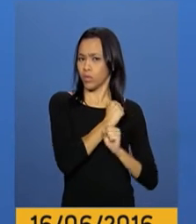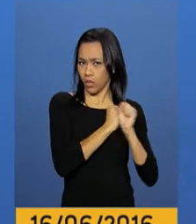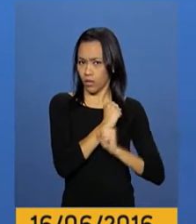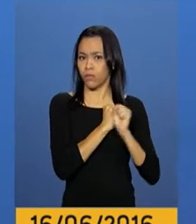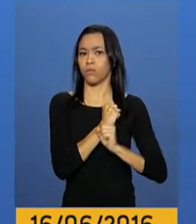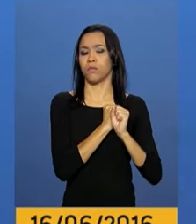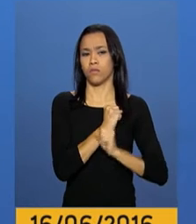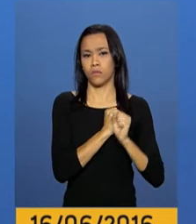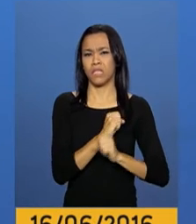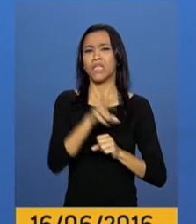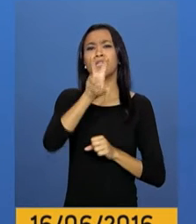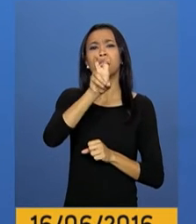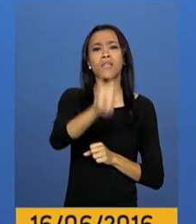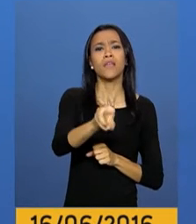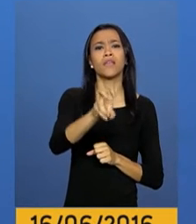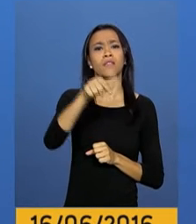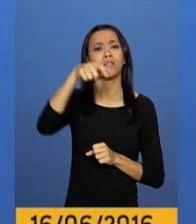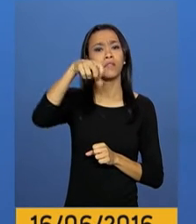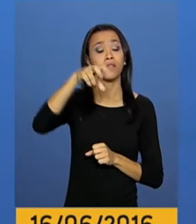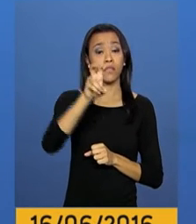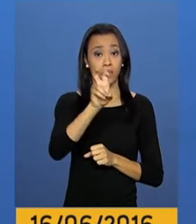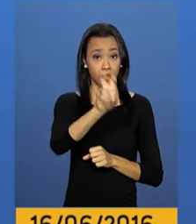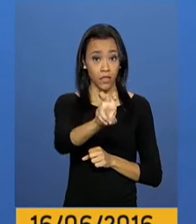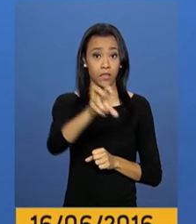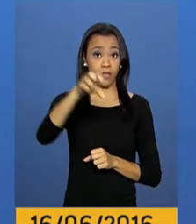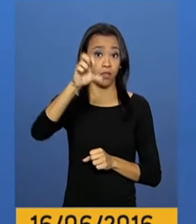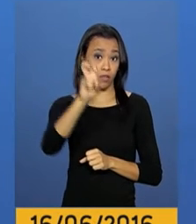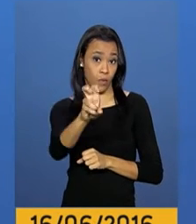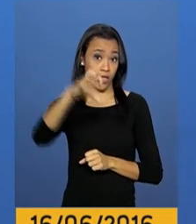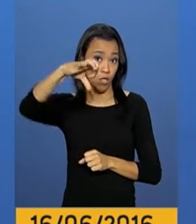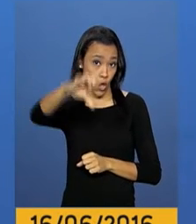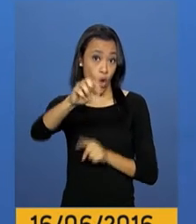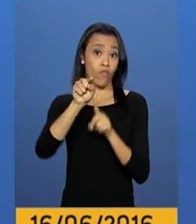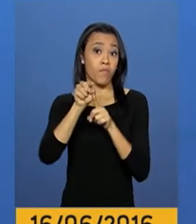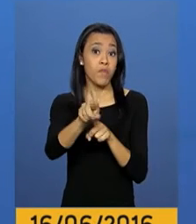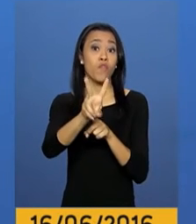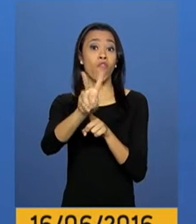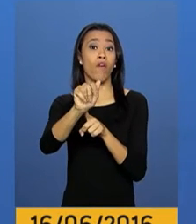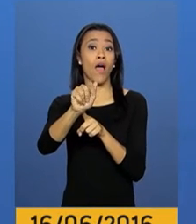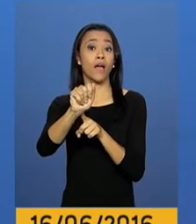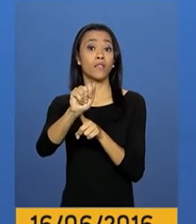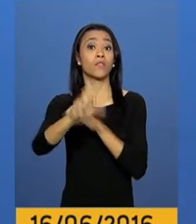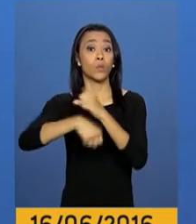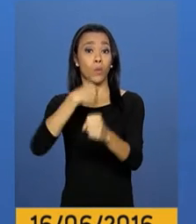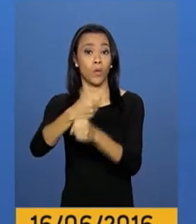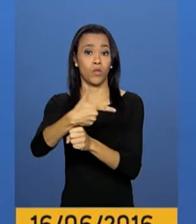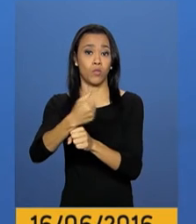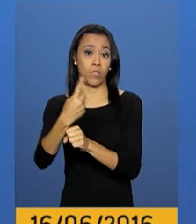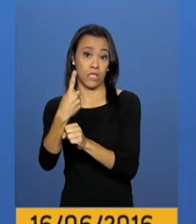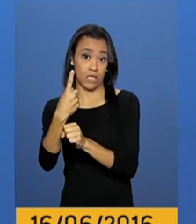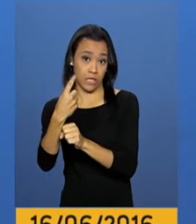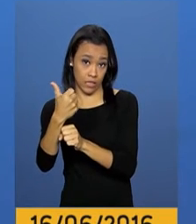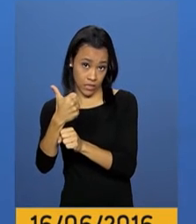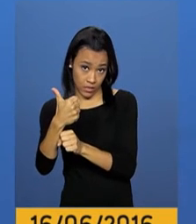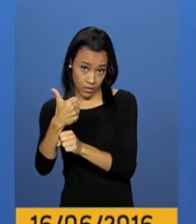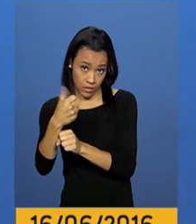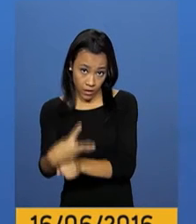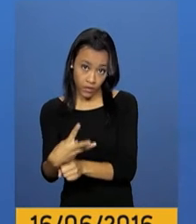número de 559 mil vagas em 2013. No ano